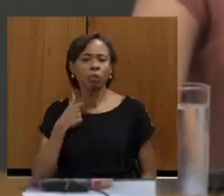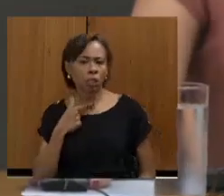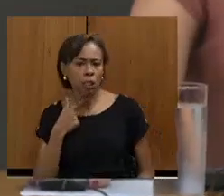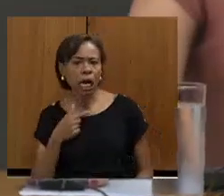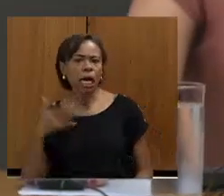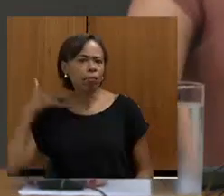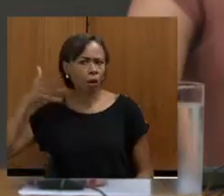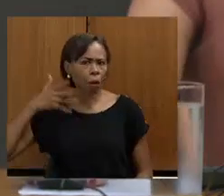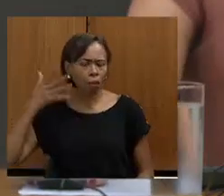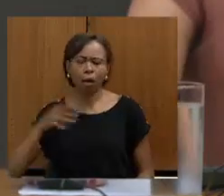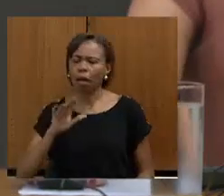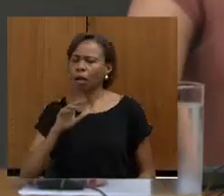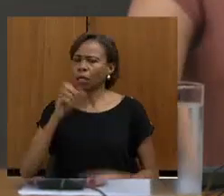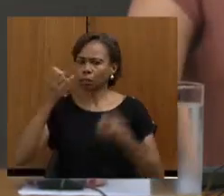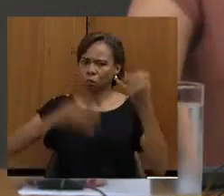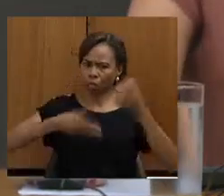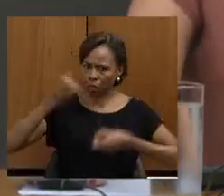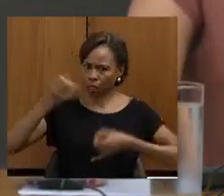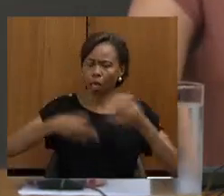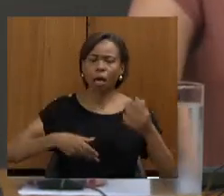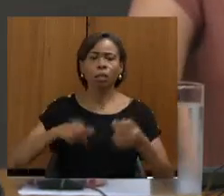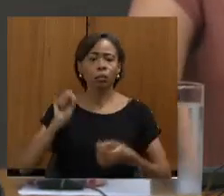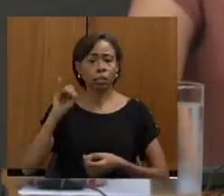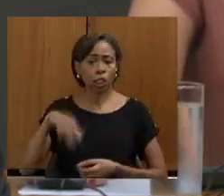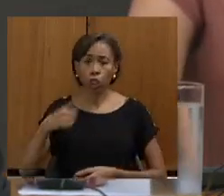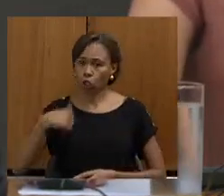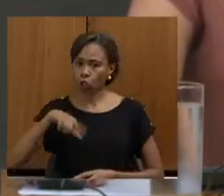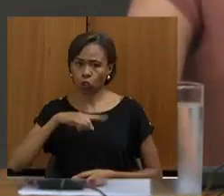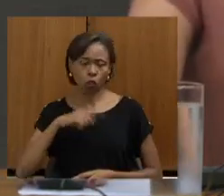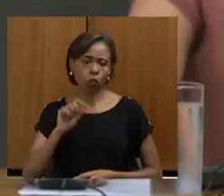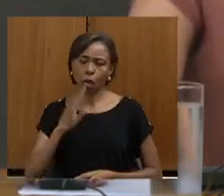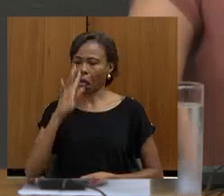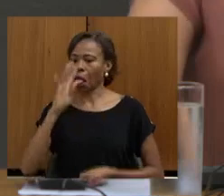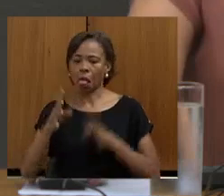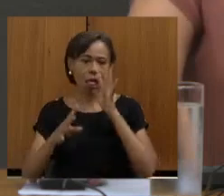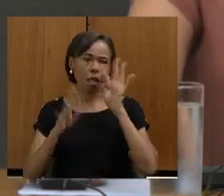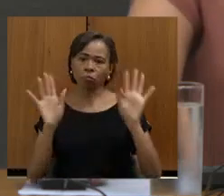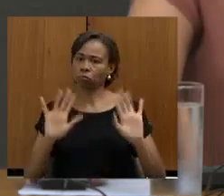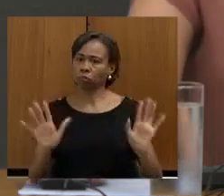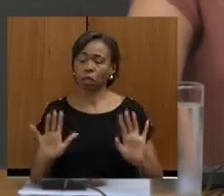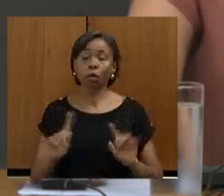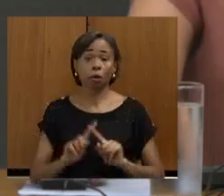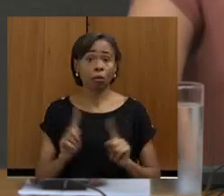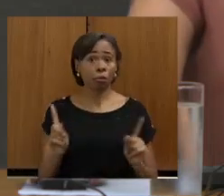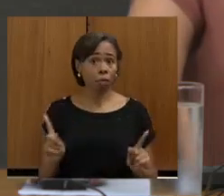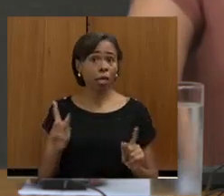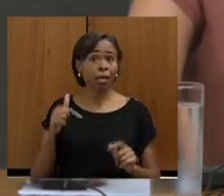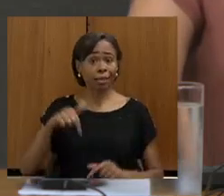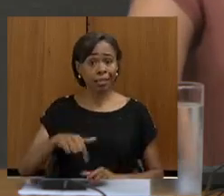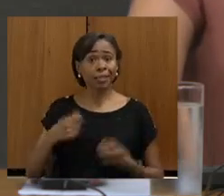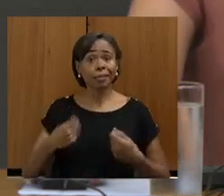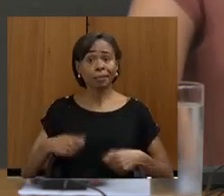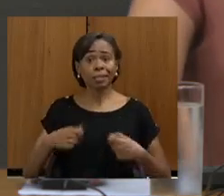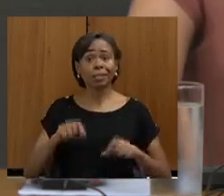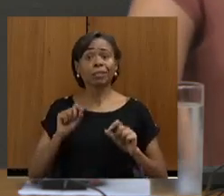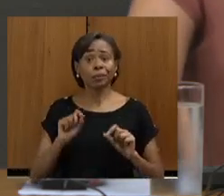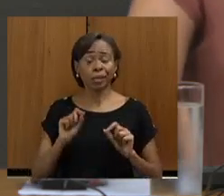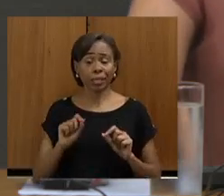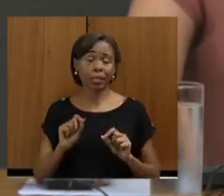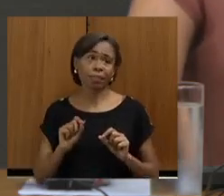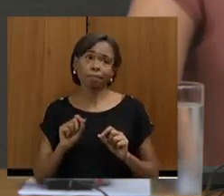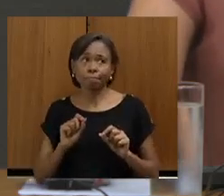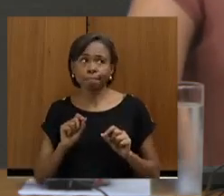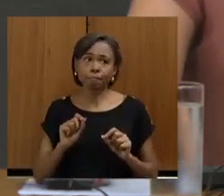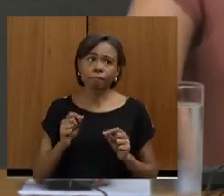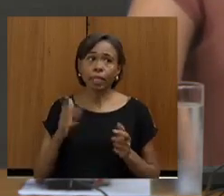manifestou, e a gente, hora alguma, entrou em juízo de valores. Mas aqui, nós precisamos sair com uma definição